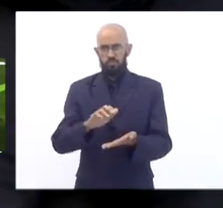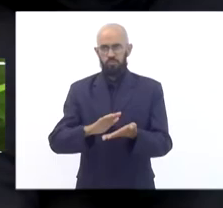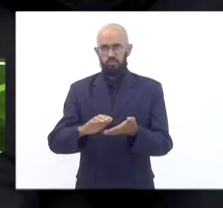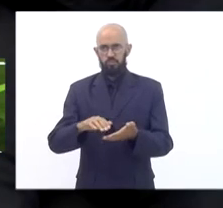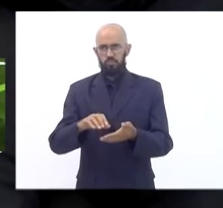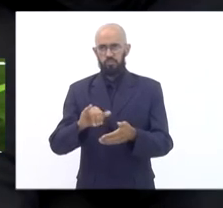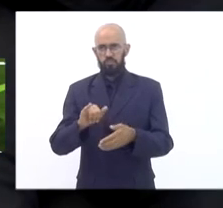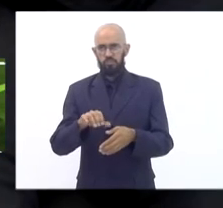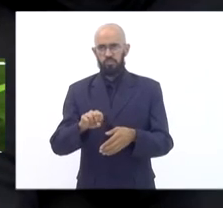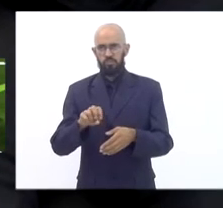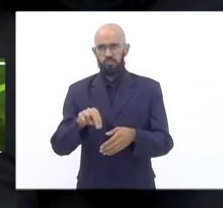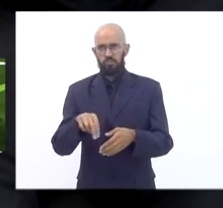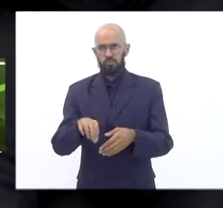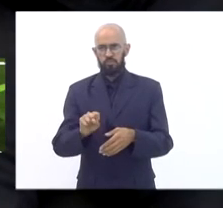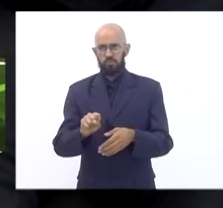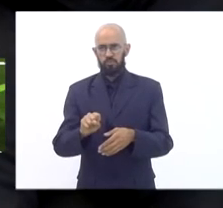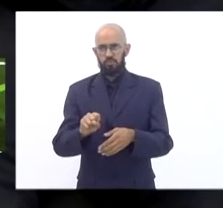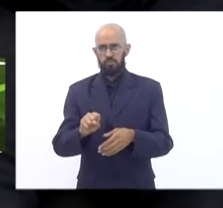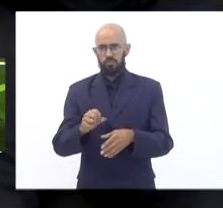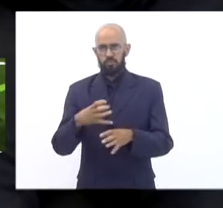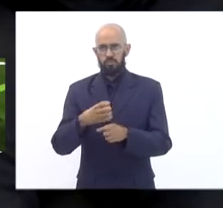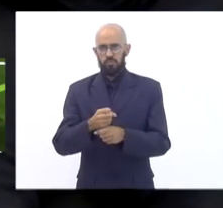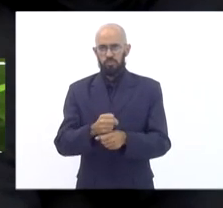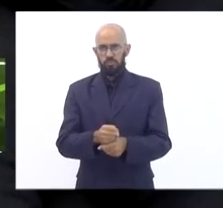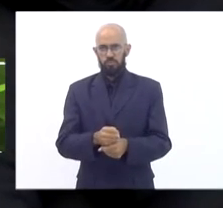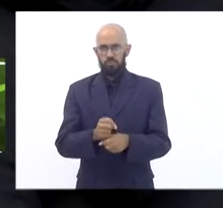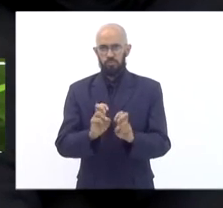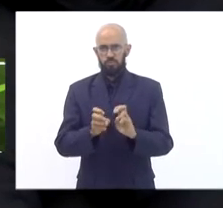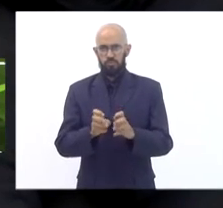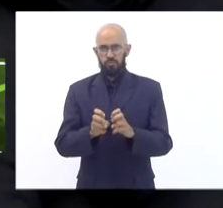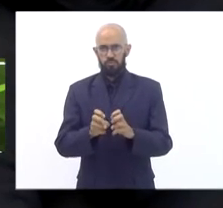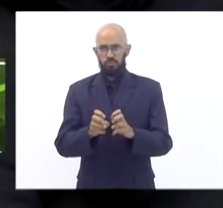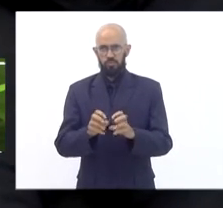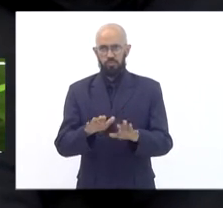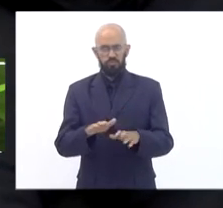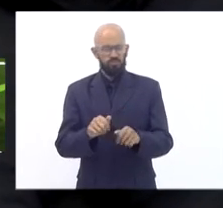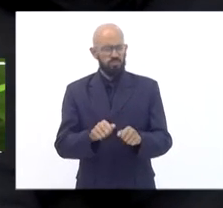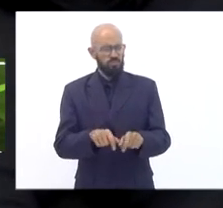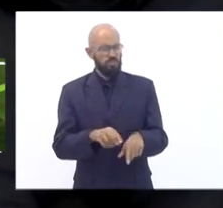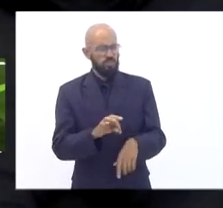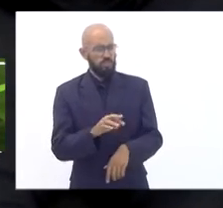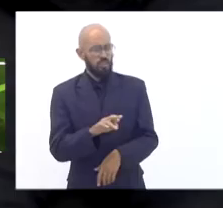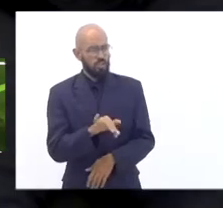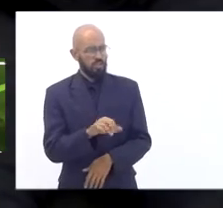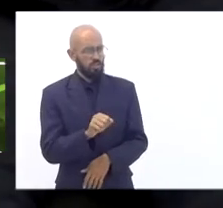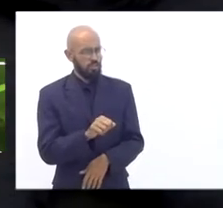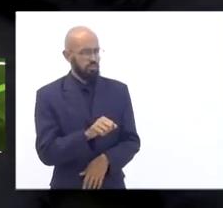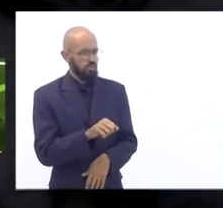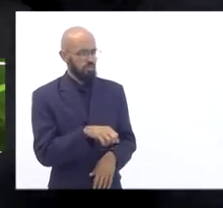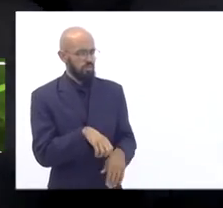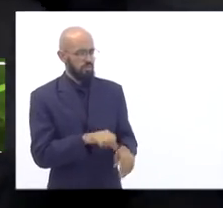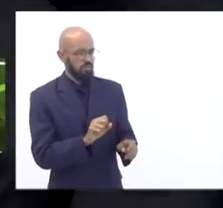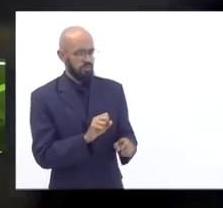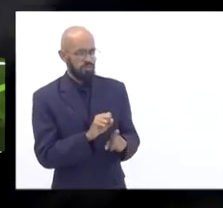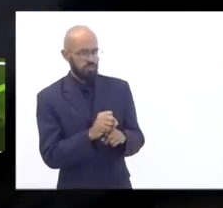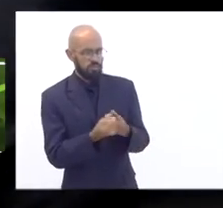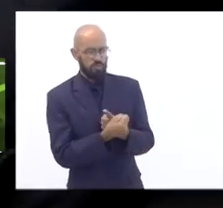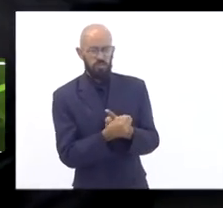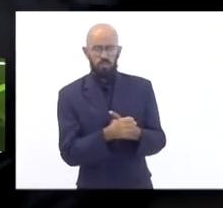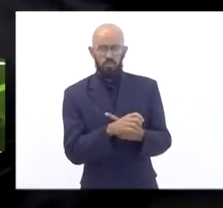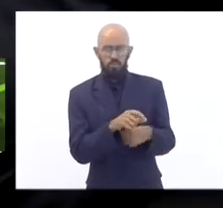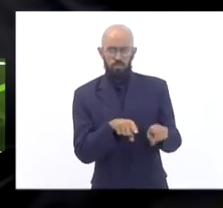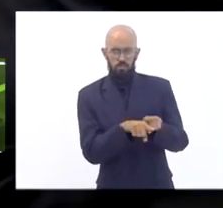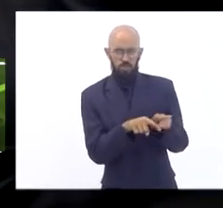que a agência... Mas levando em conta a tarifa social, né? A tarifa social é totalmente à parte, deputada. Sim, mas a preocupação